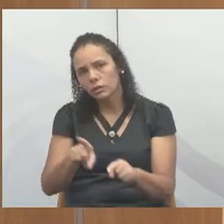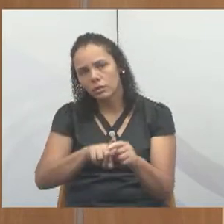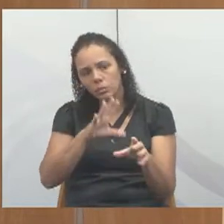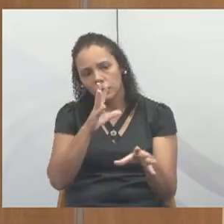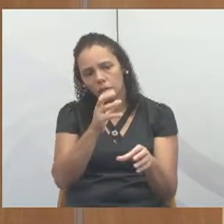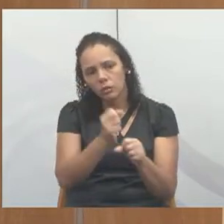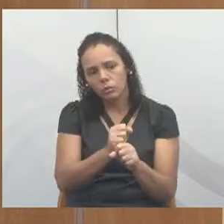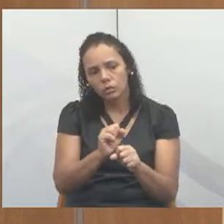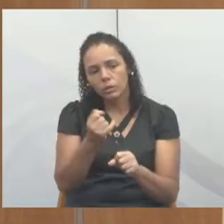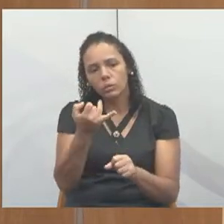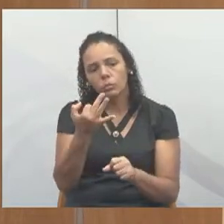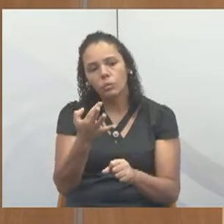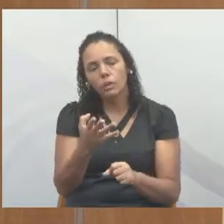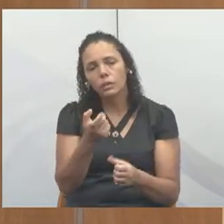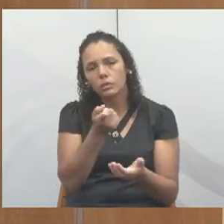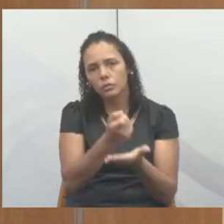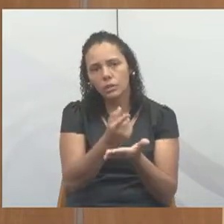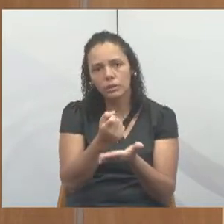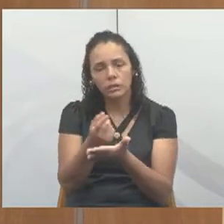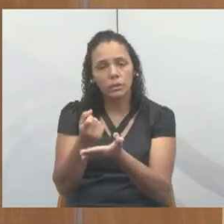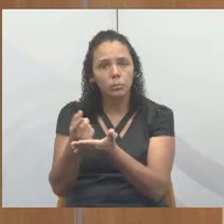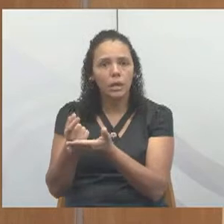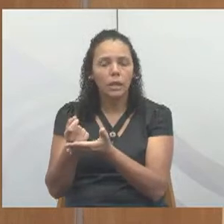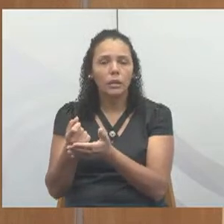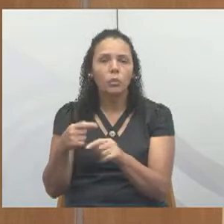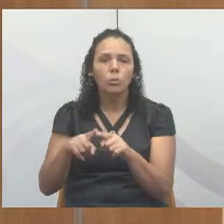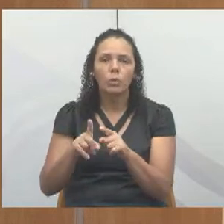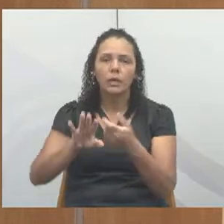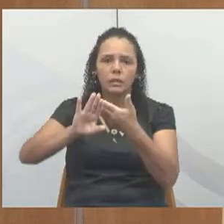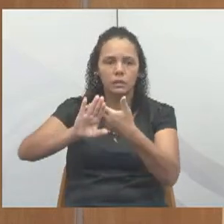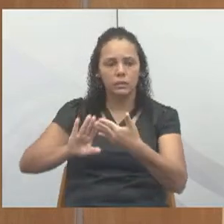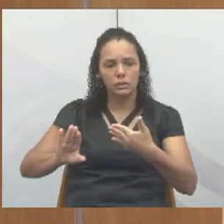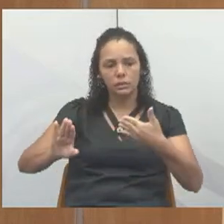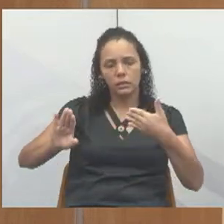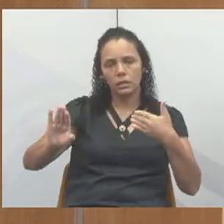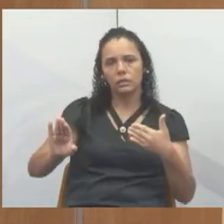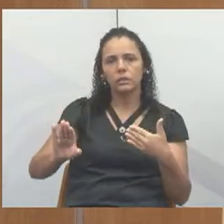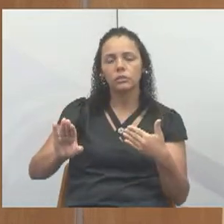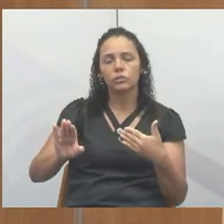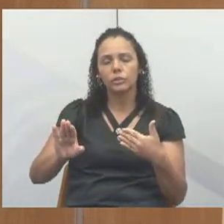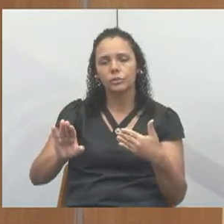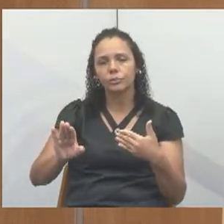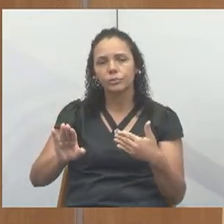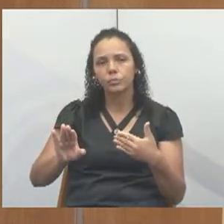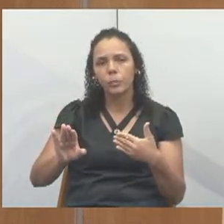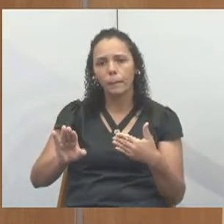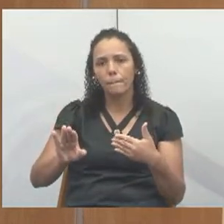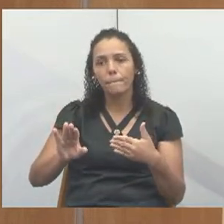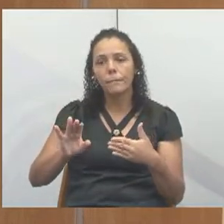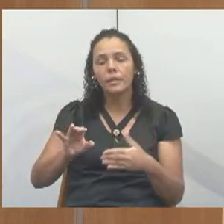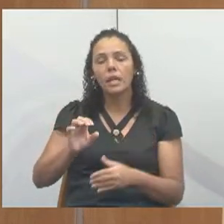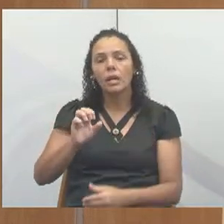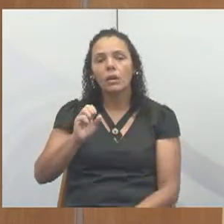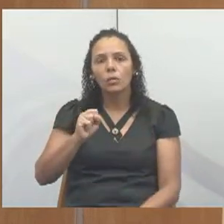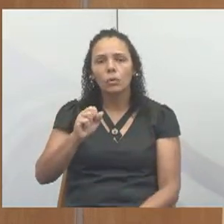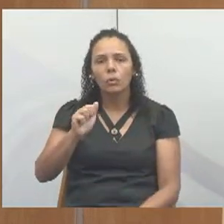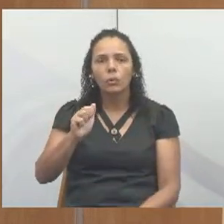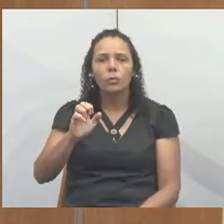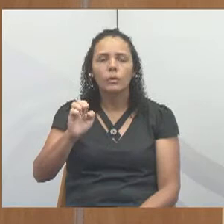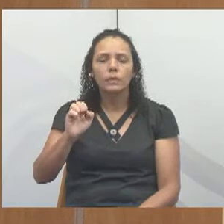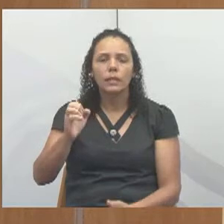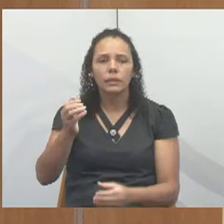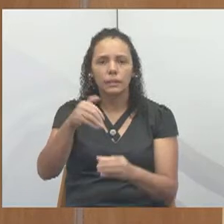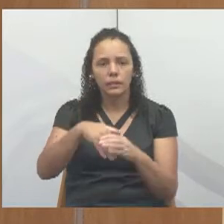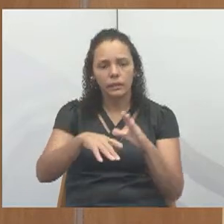as suas despesas. Isso o SAI faz independentemente. Ele só incorpora a LOA municipal, porque por ser